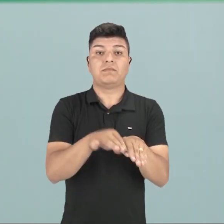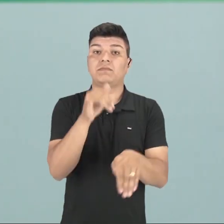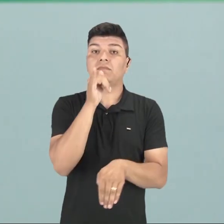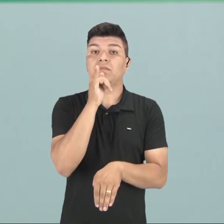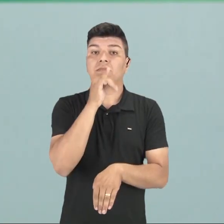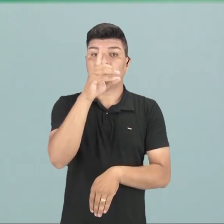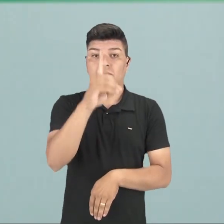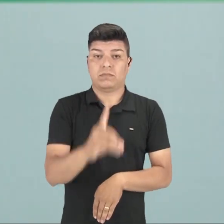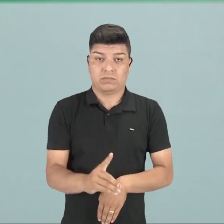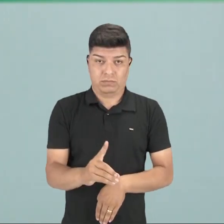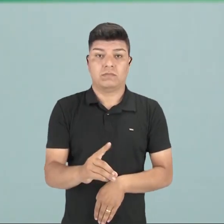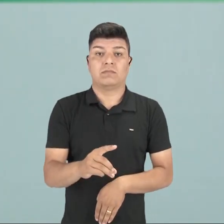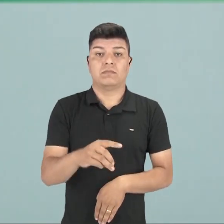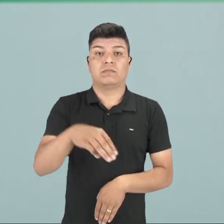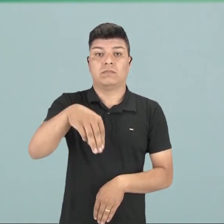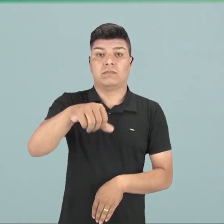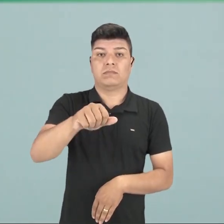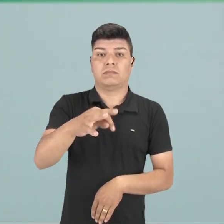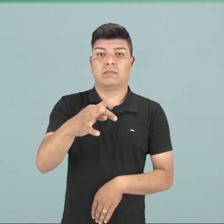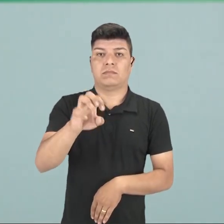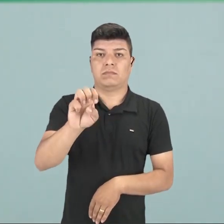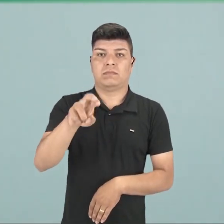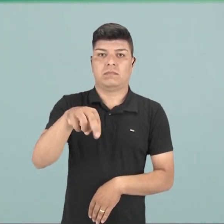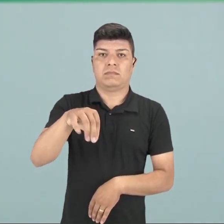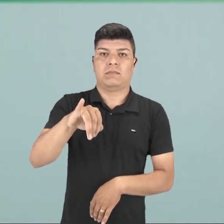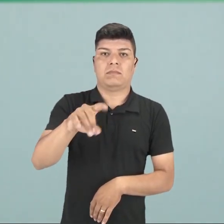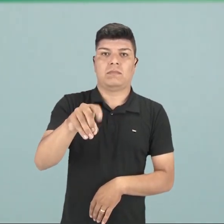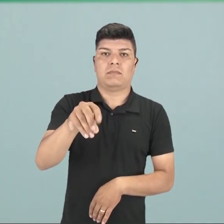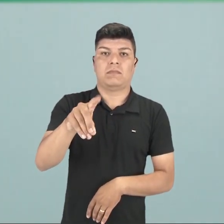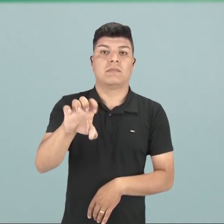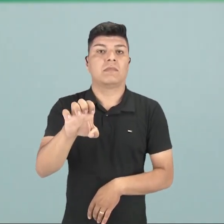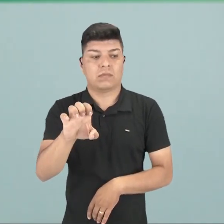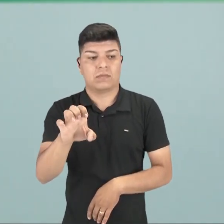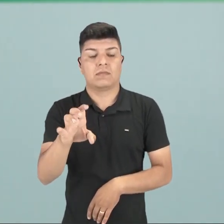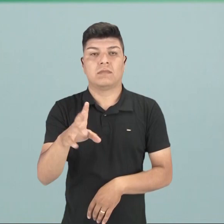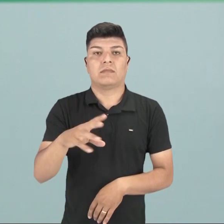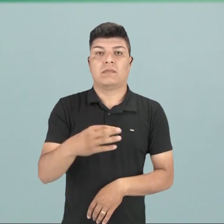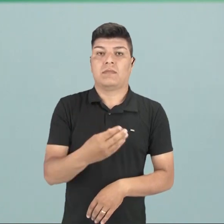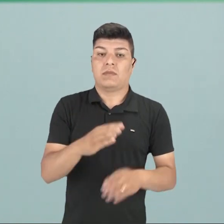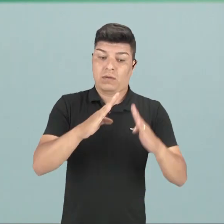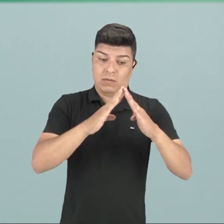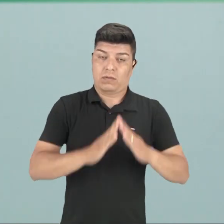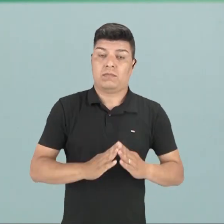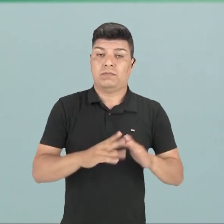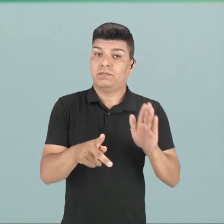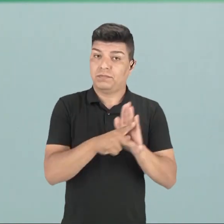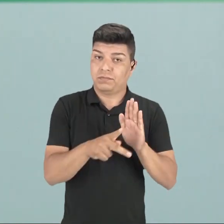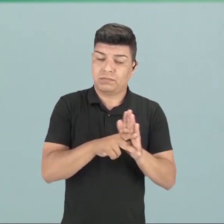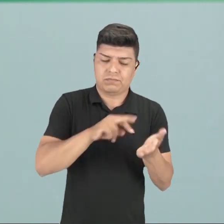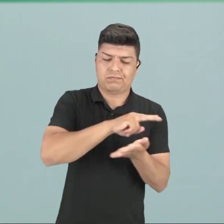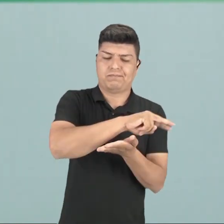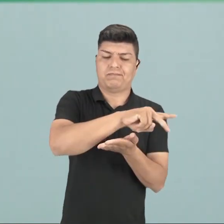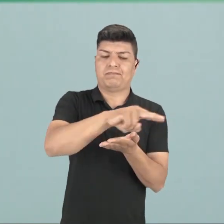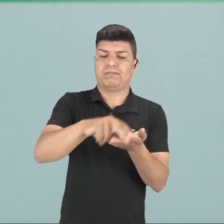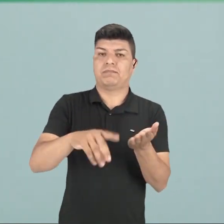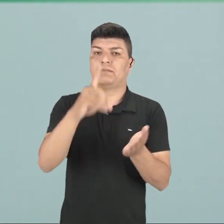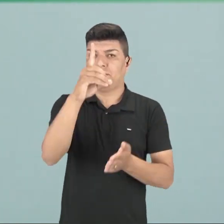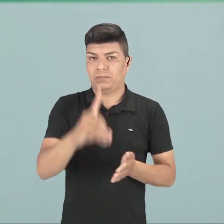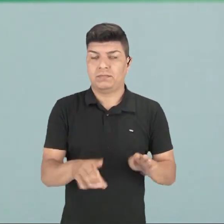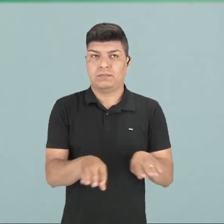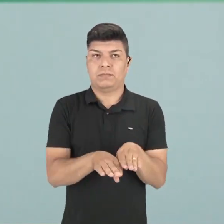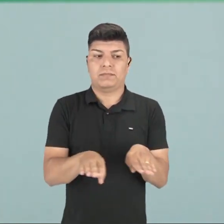o direito à maternidade, o direito à previdência social, o direito à moradia própria, e assim tem vários outros